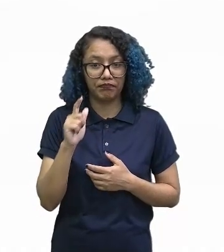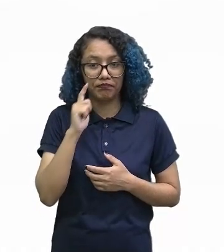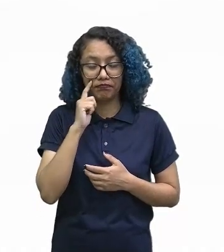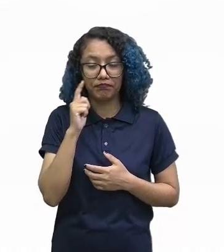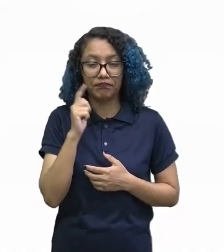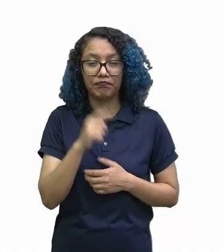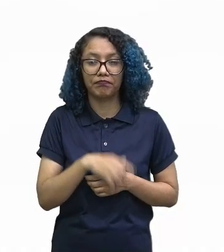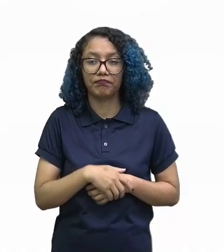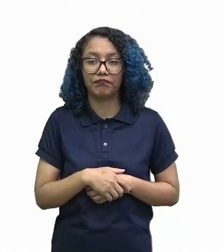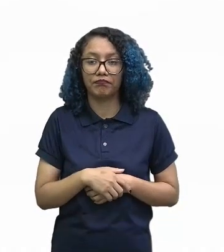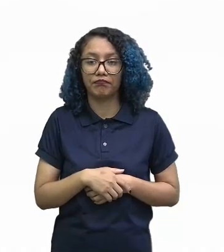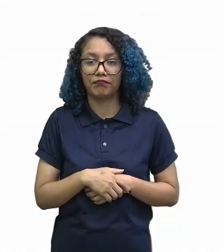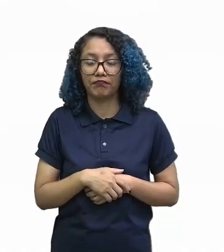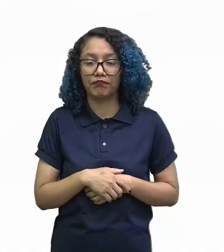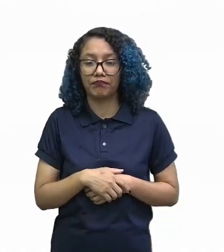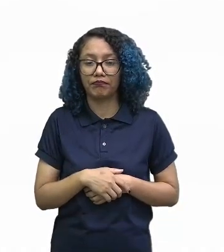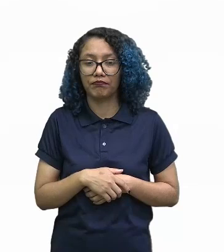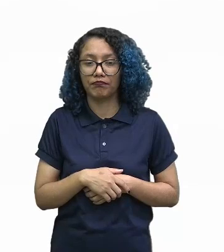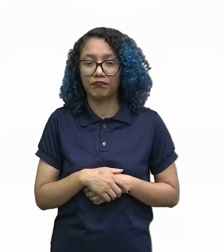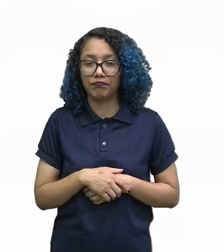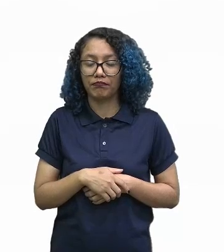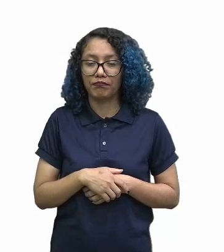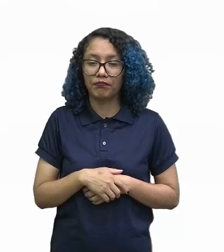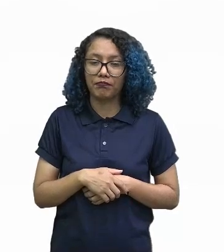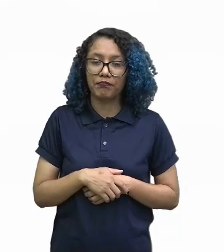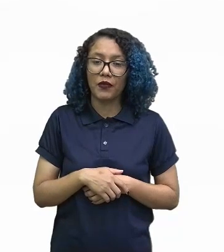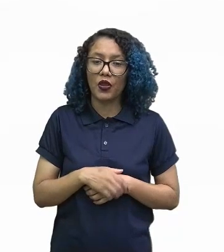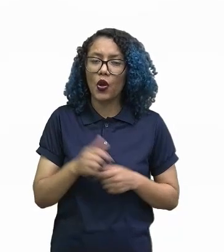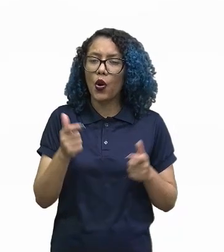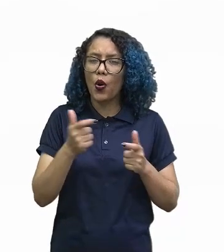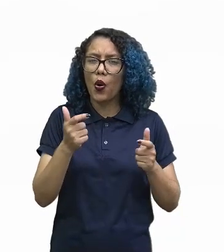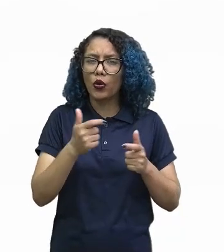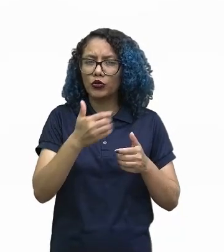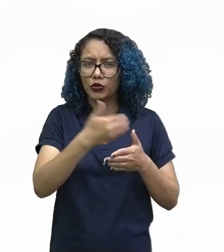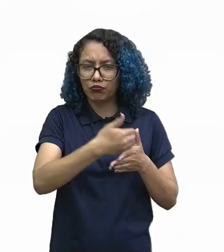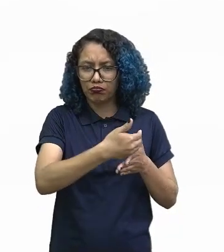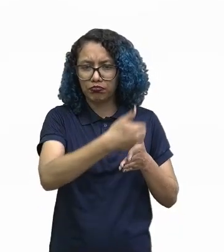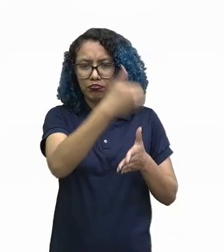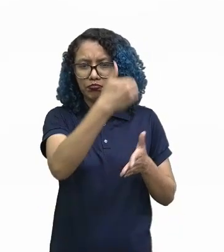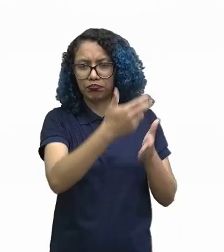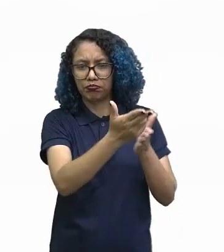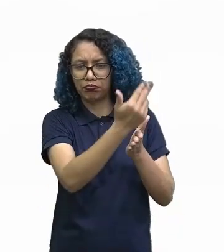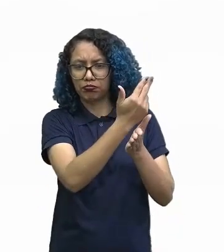é um fragmento dos afrescos na parede da capela do túmulo de